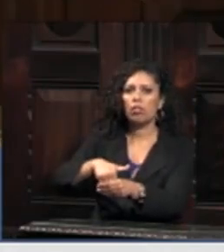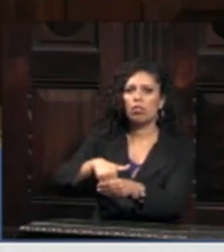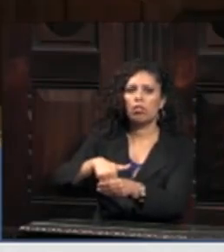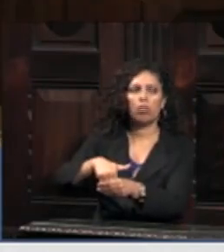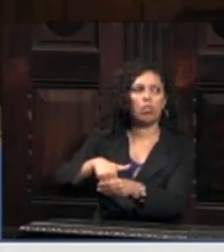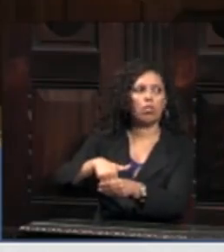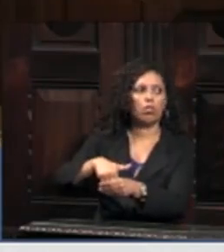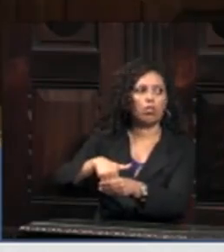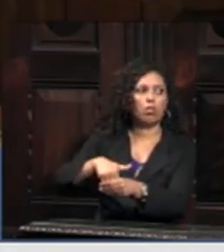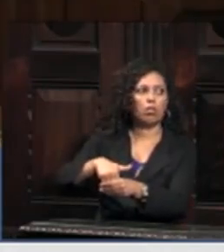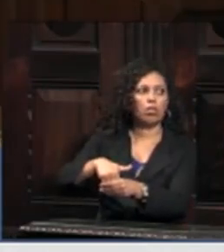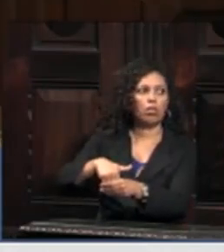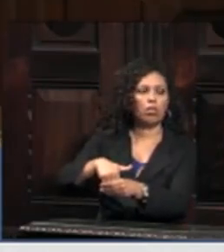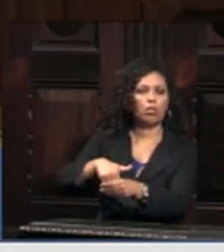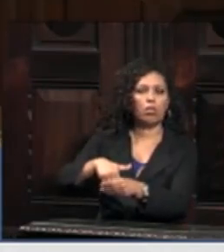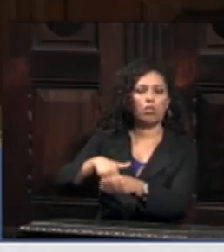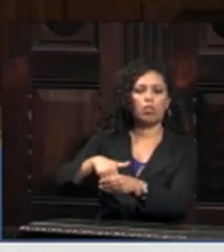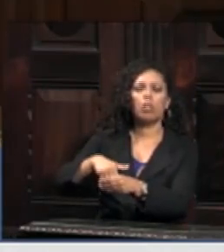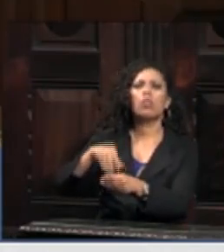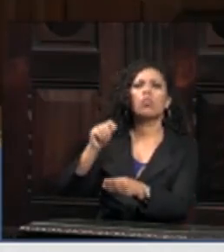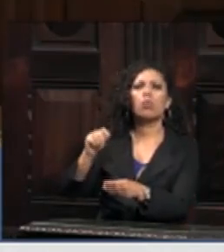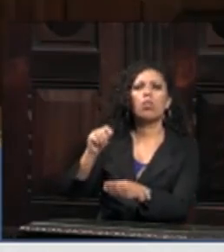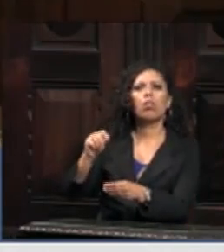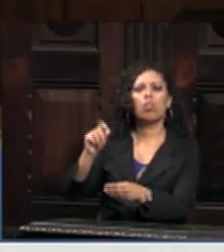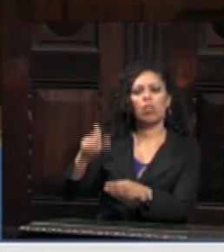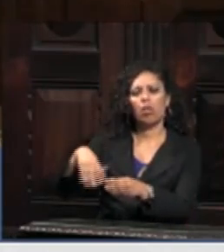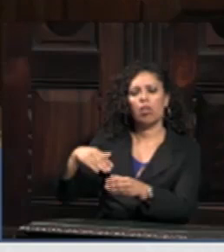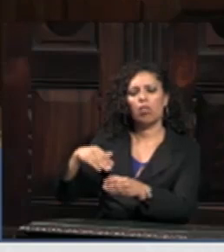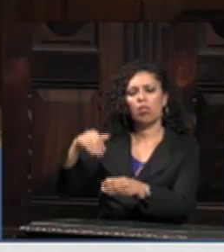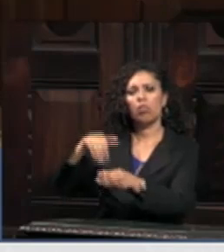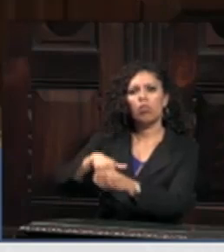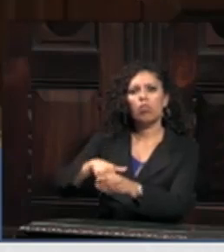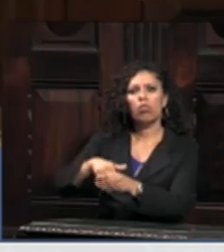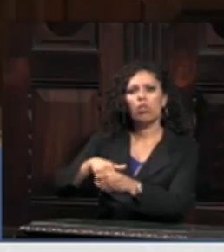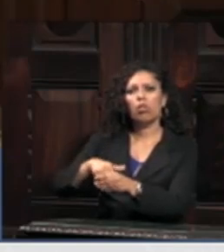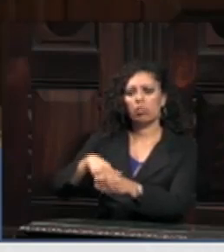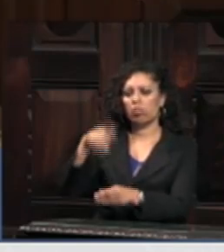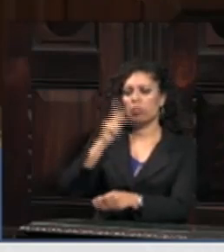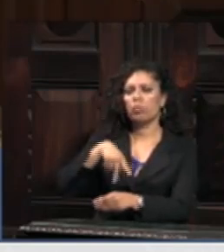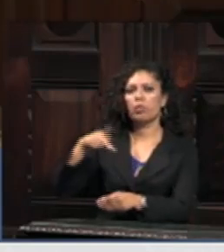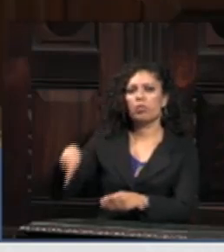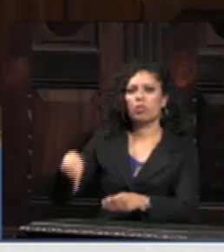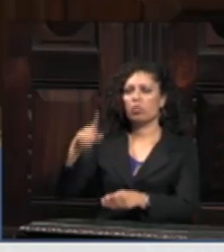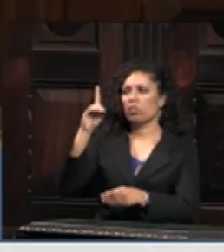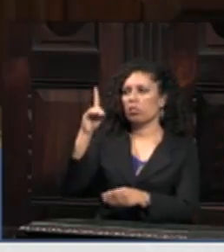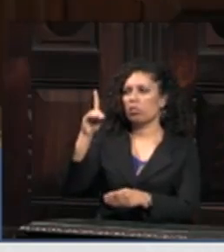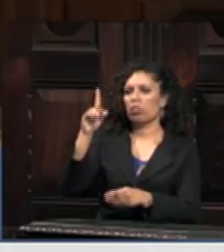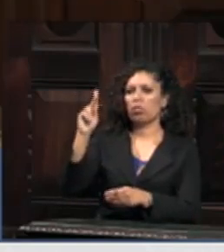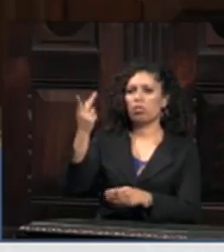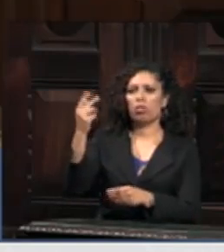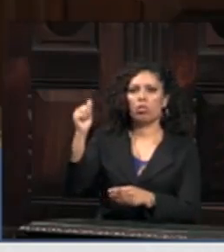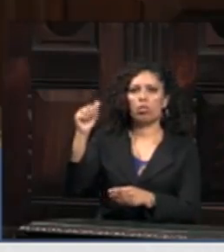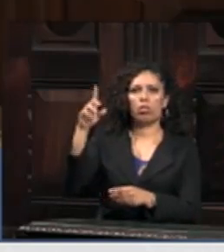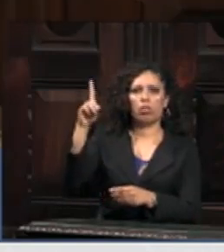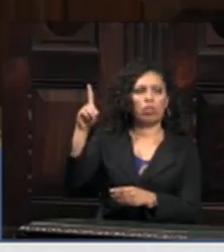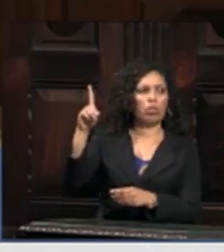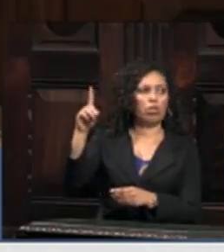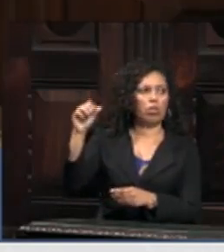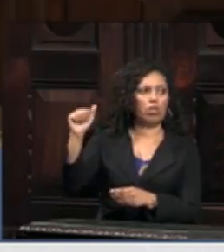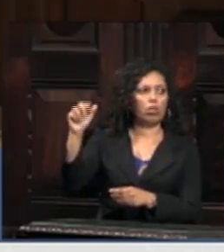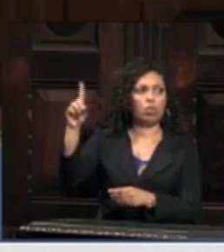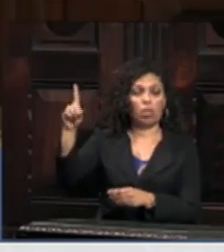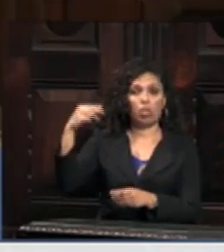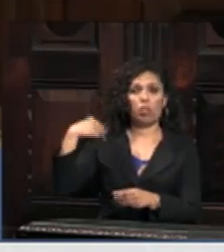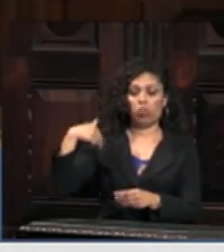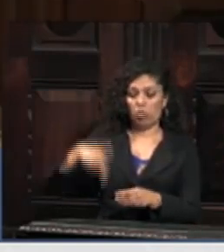meu voto é pelo progressismo, o meu voto é pelo professor Fernando Haddad. E no Rio de